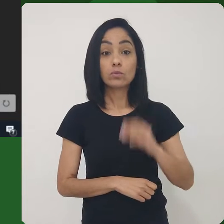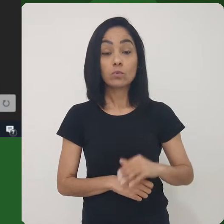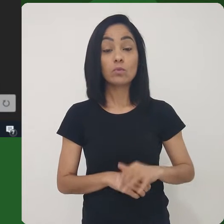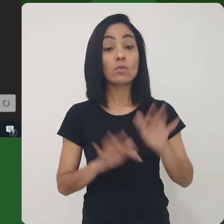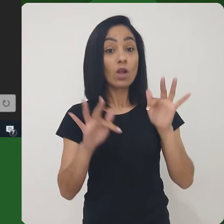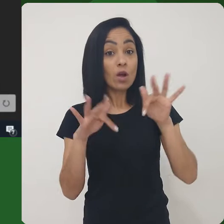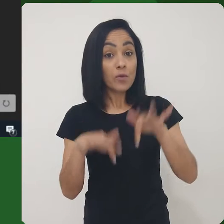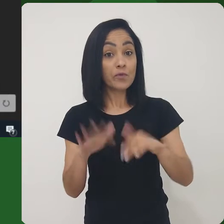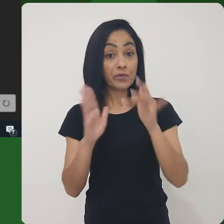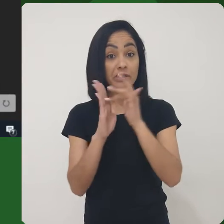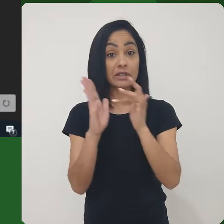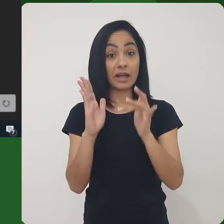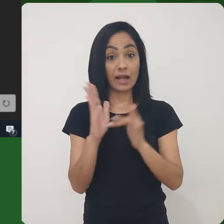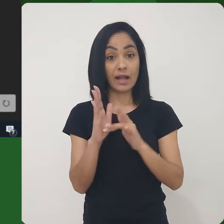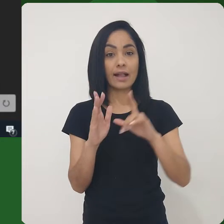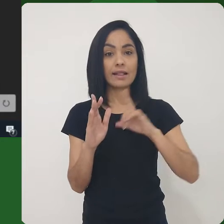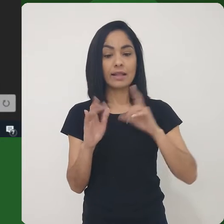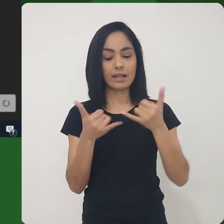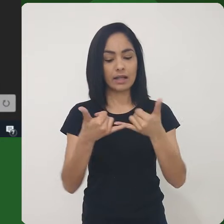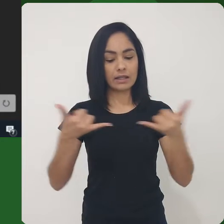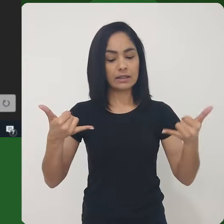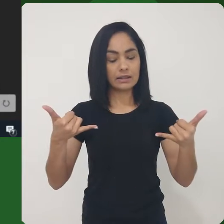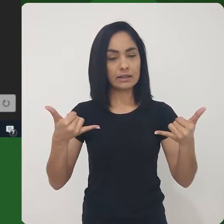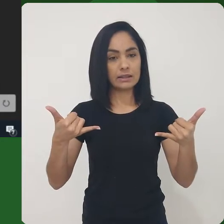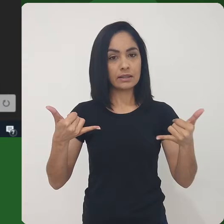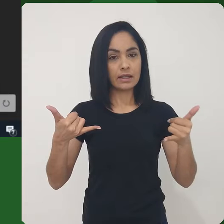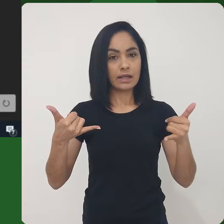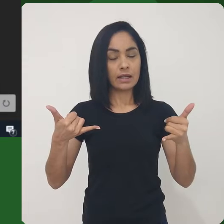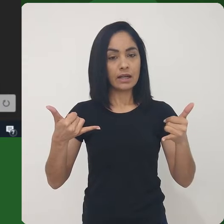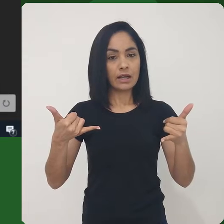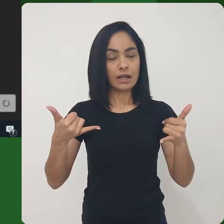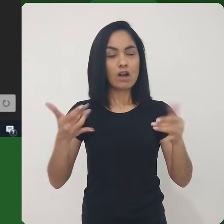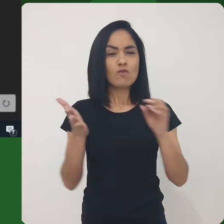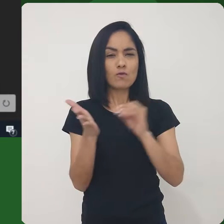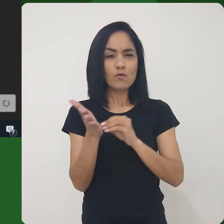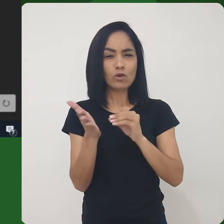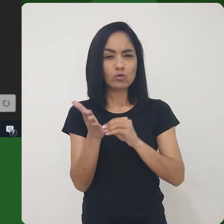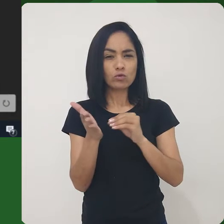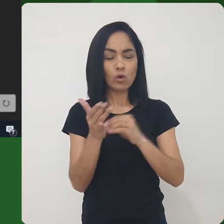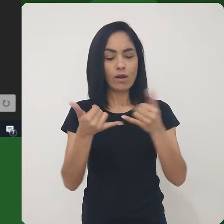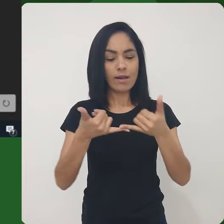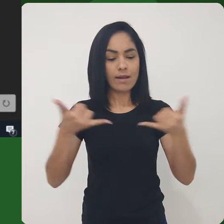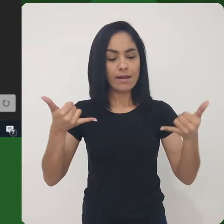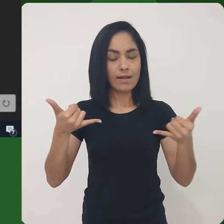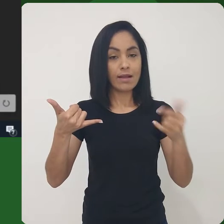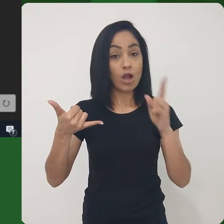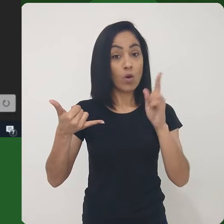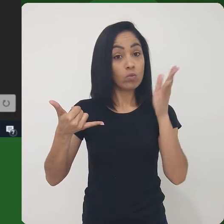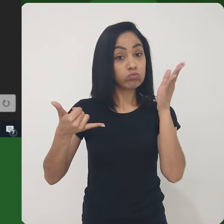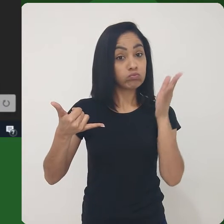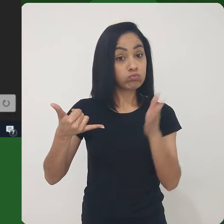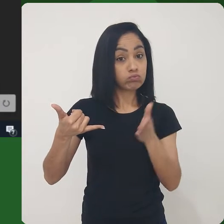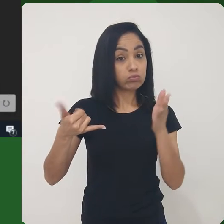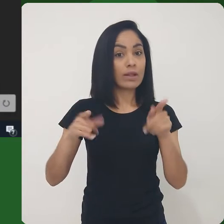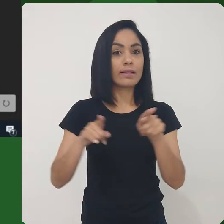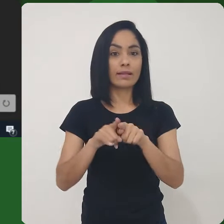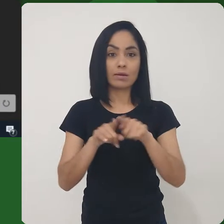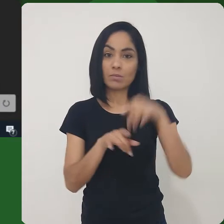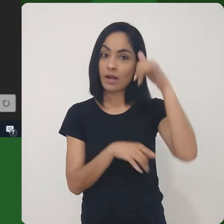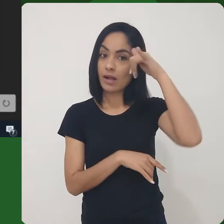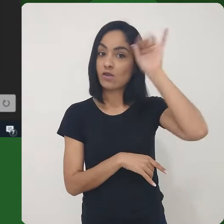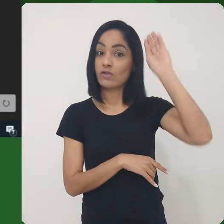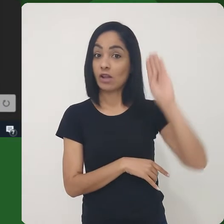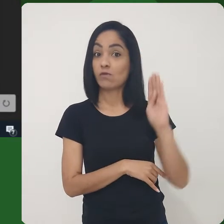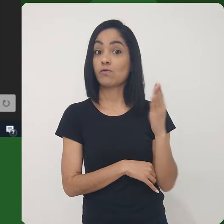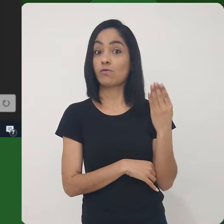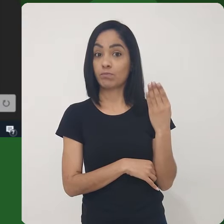Ao final da ata, o espaço restante da linha deve ser completado com um traço. Outro cuidado para evitar fraudes